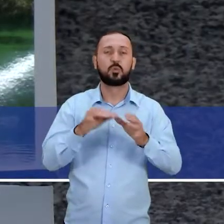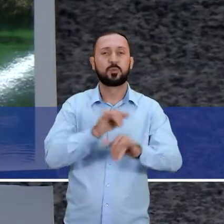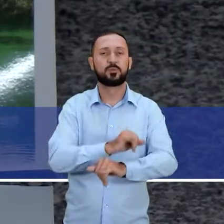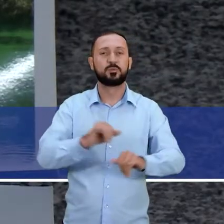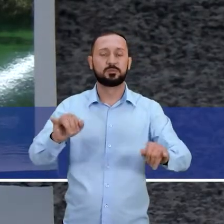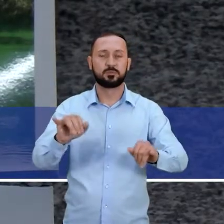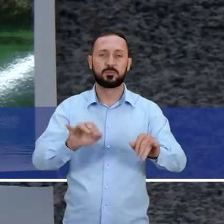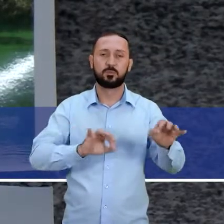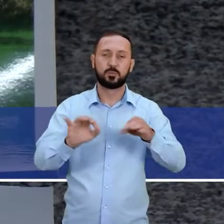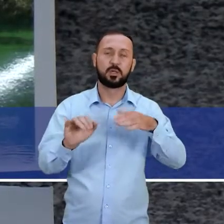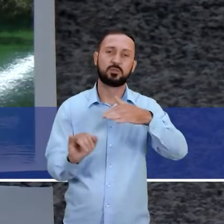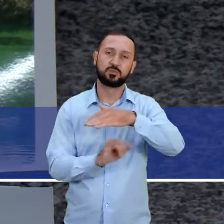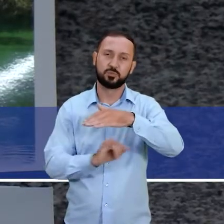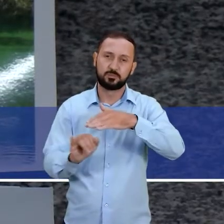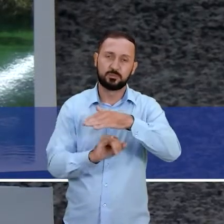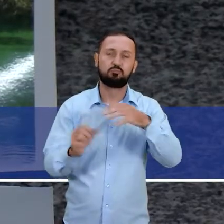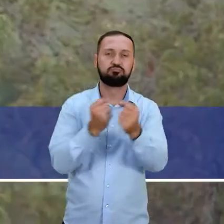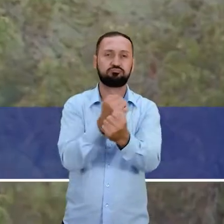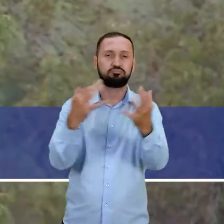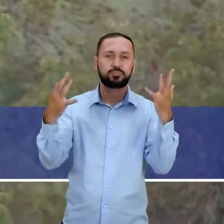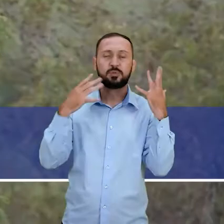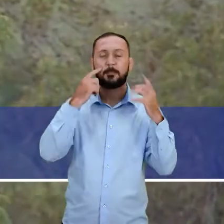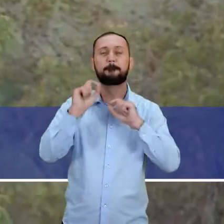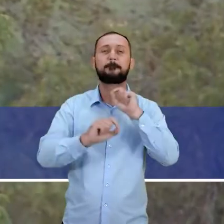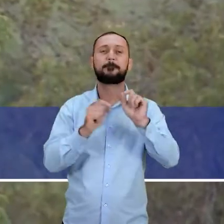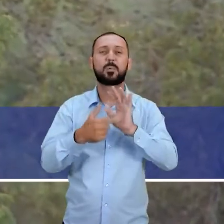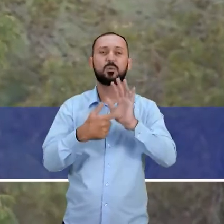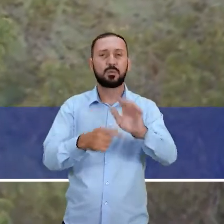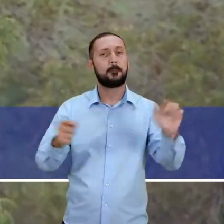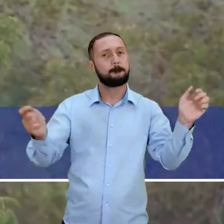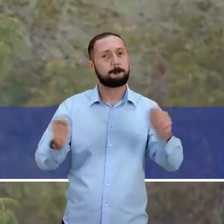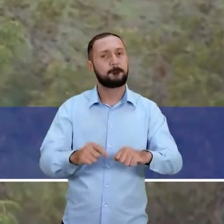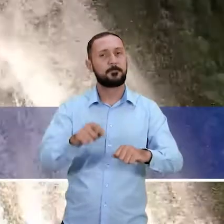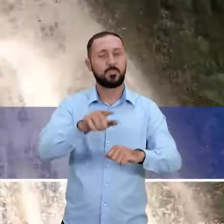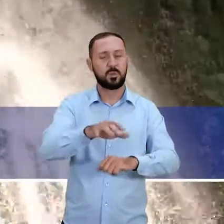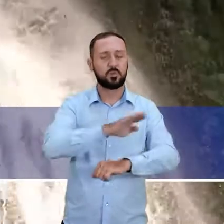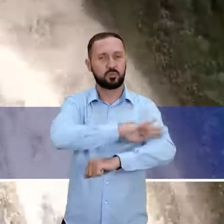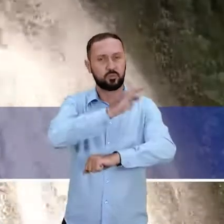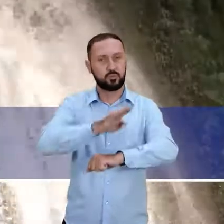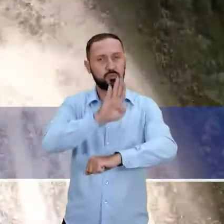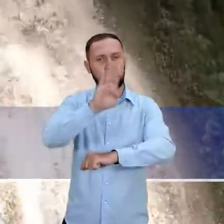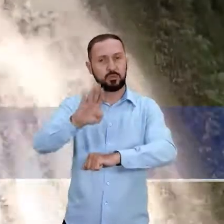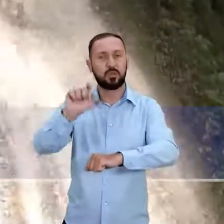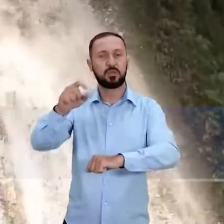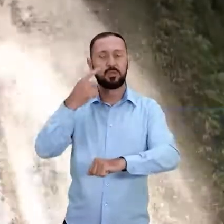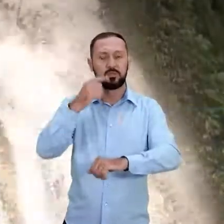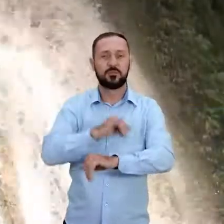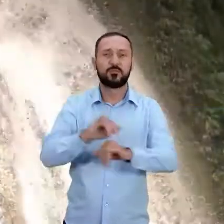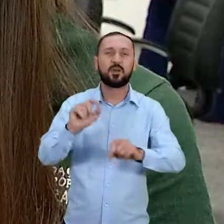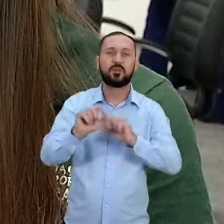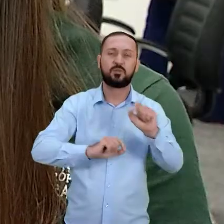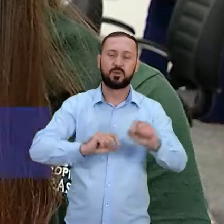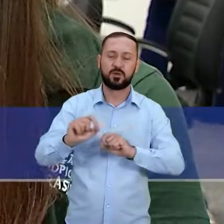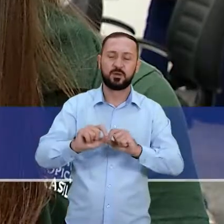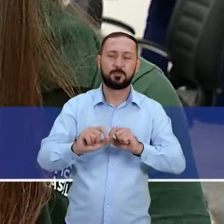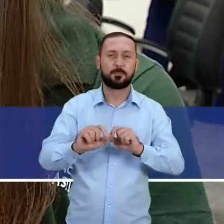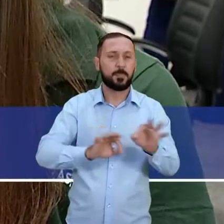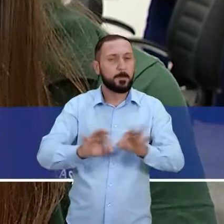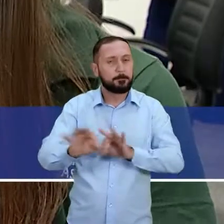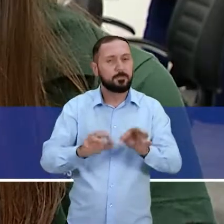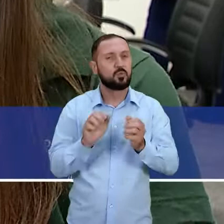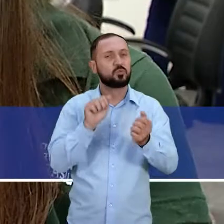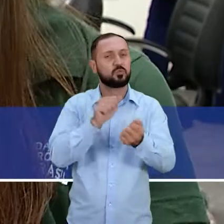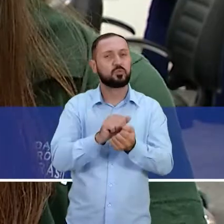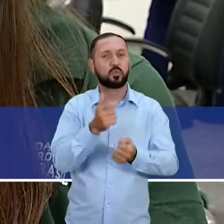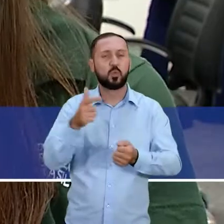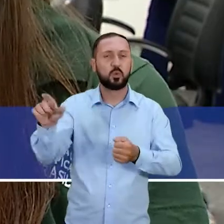campanha promovida por organizações socioambientais reforçam o potencial do Parque Nacional da Serra da Bodoquena. Essa nota, inclusive, ela foi feita